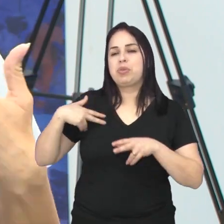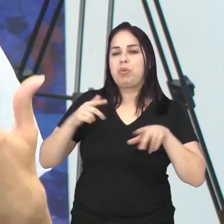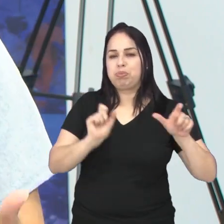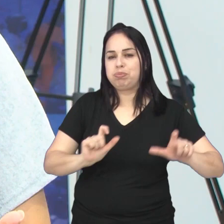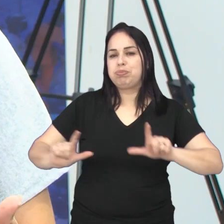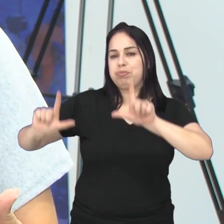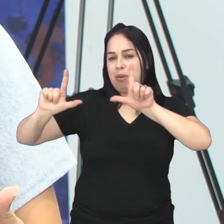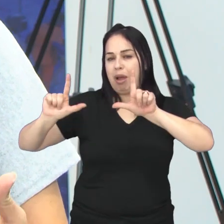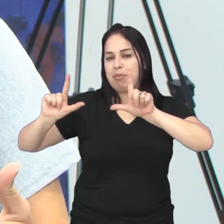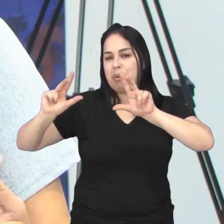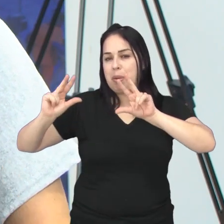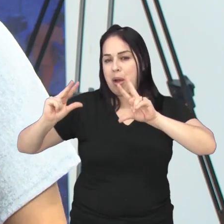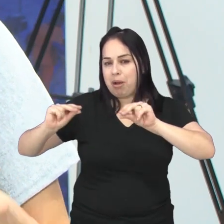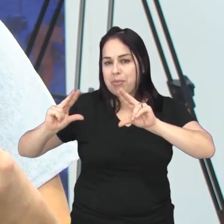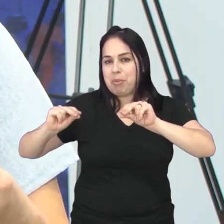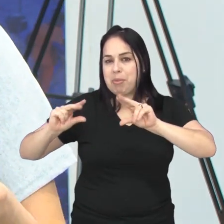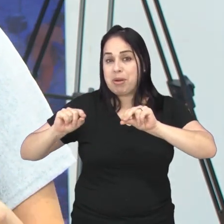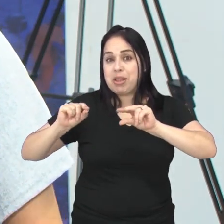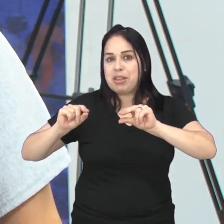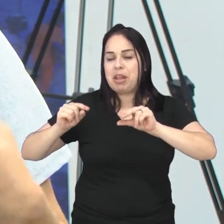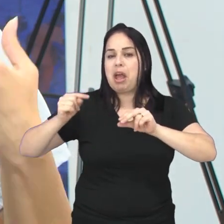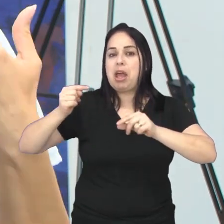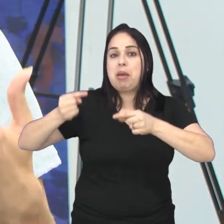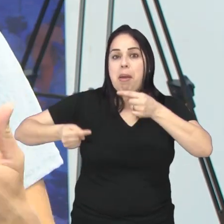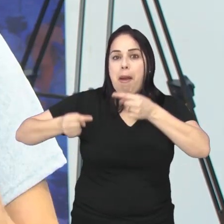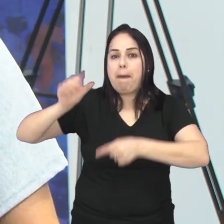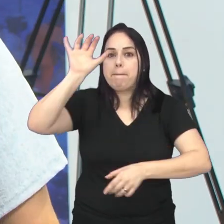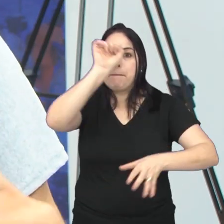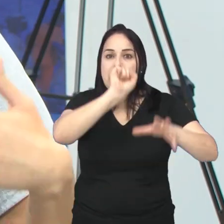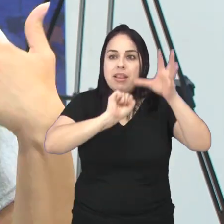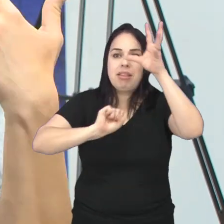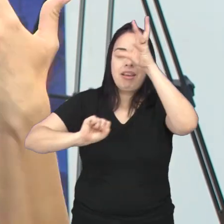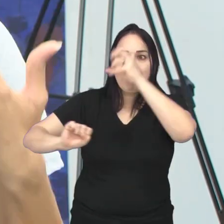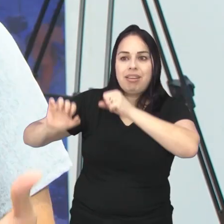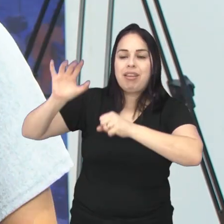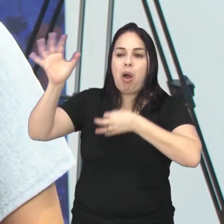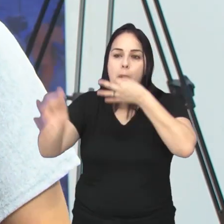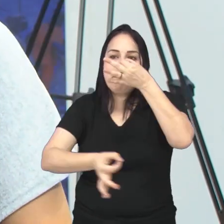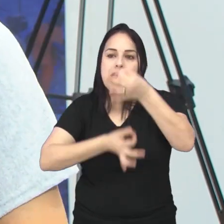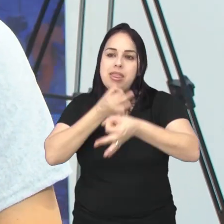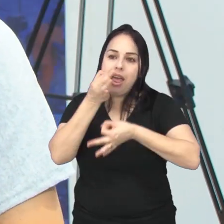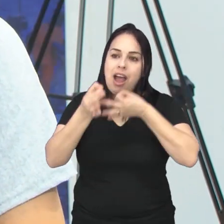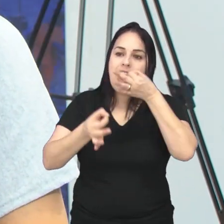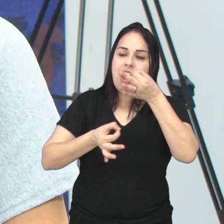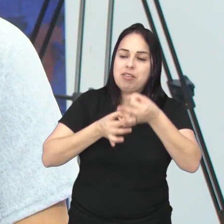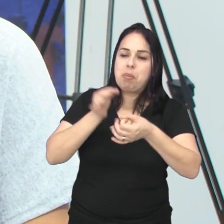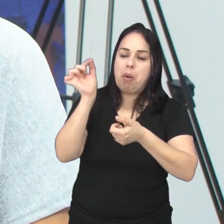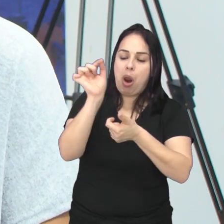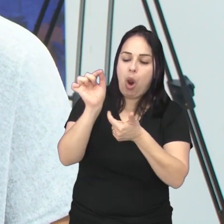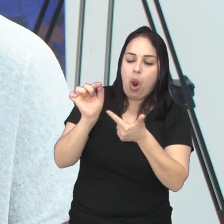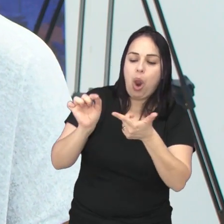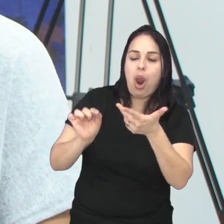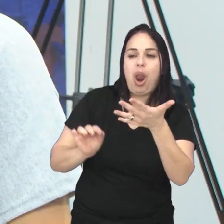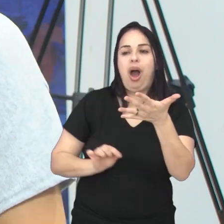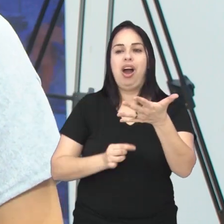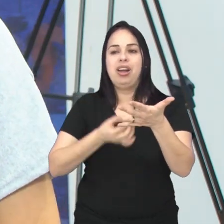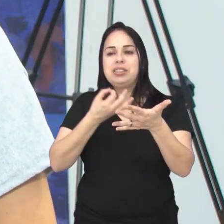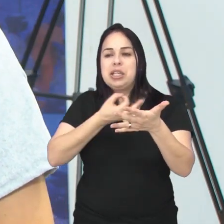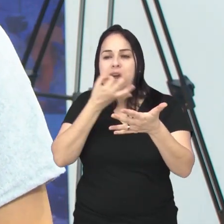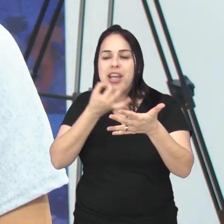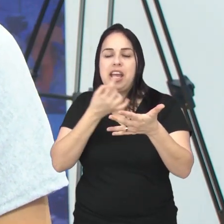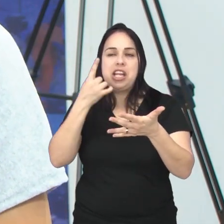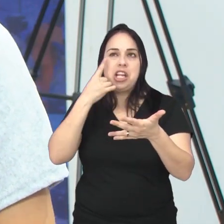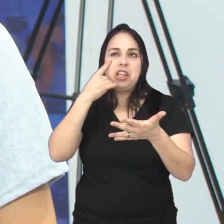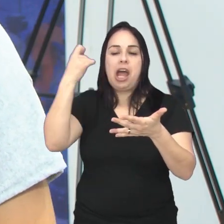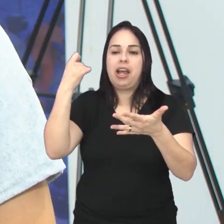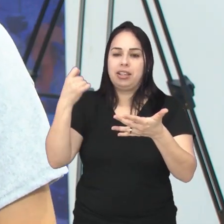longo dos programas, o quanto que é importante debater, aprender a debater sobre as mais diversas